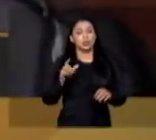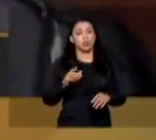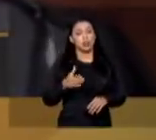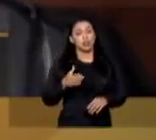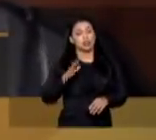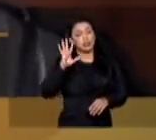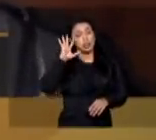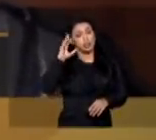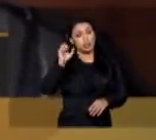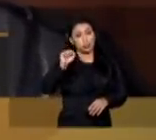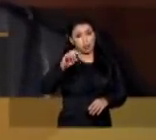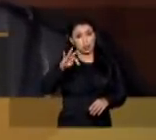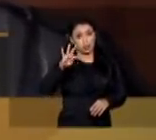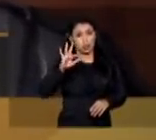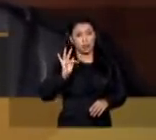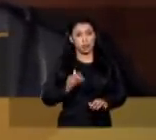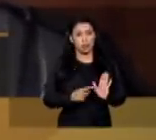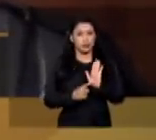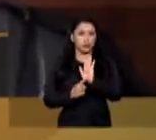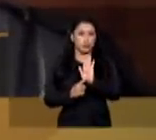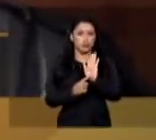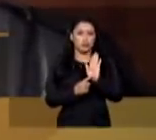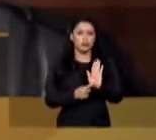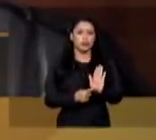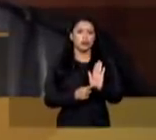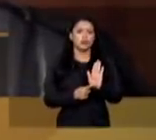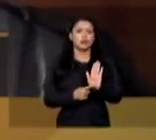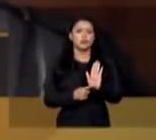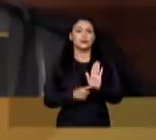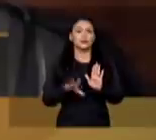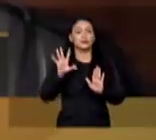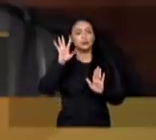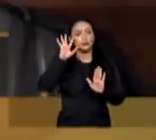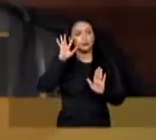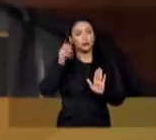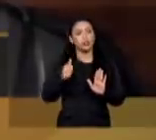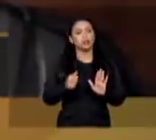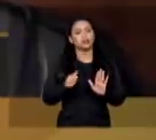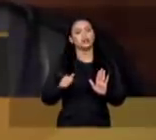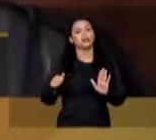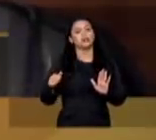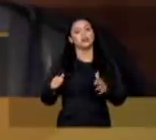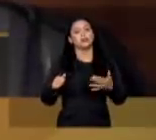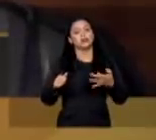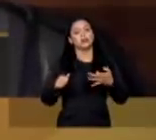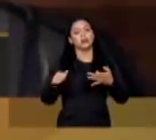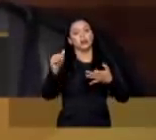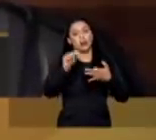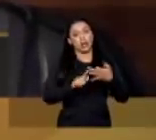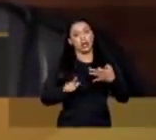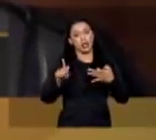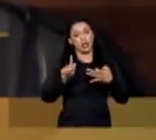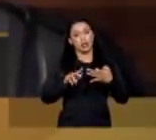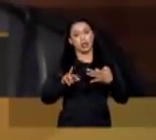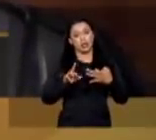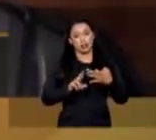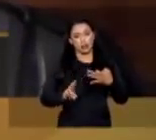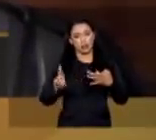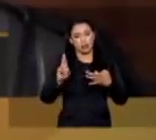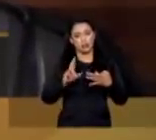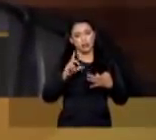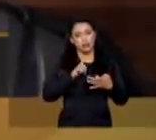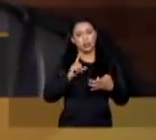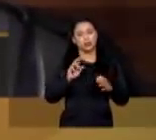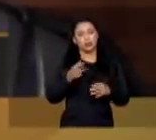Supremo Tribunal Federal e expressamente indicadas na decisão agravada, inclusive aversada no habeas